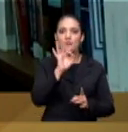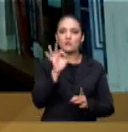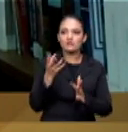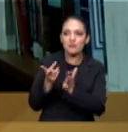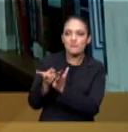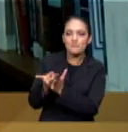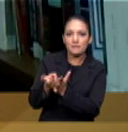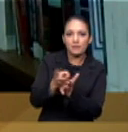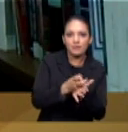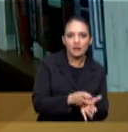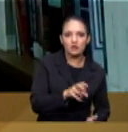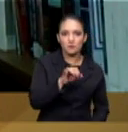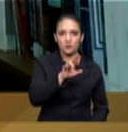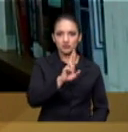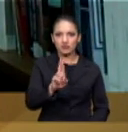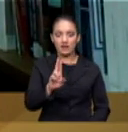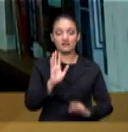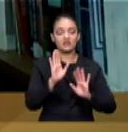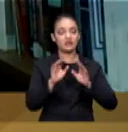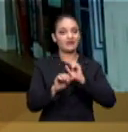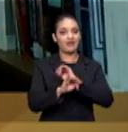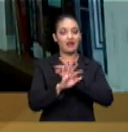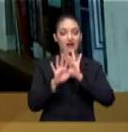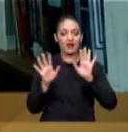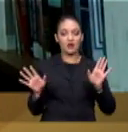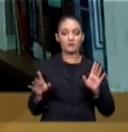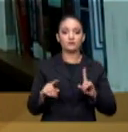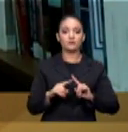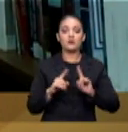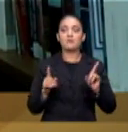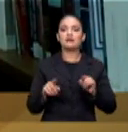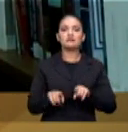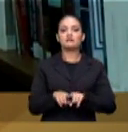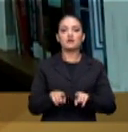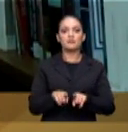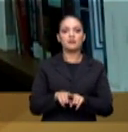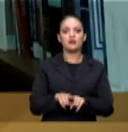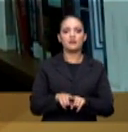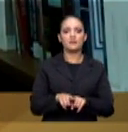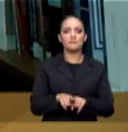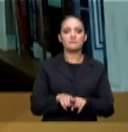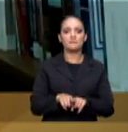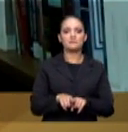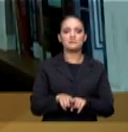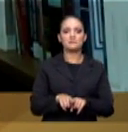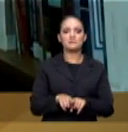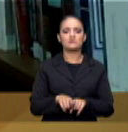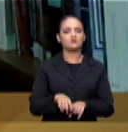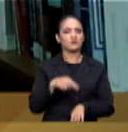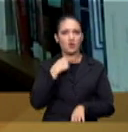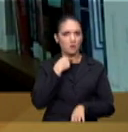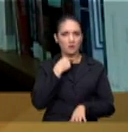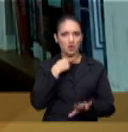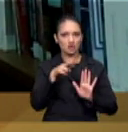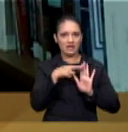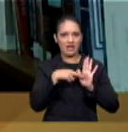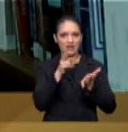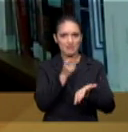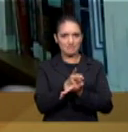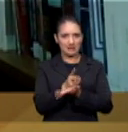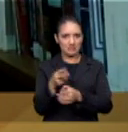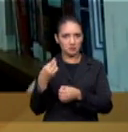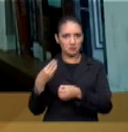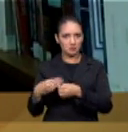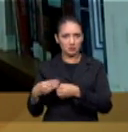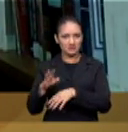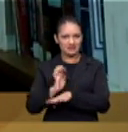renda, expressamente, não podem também se valer dos mesmos parâmetros? O que